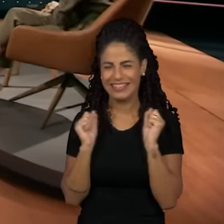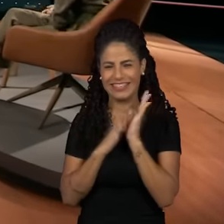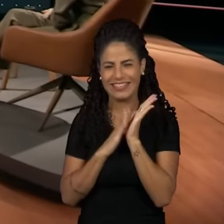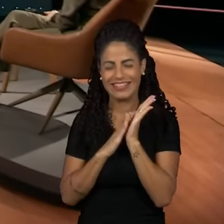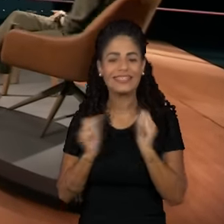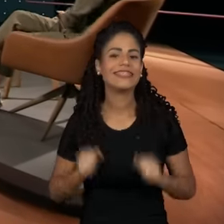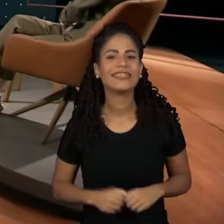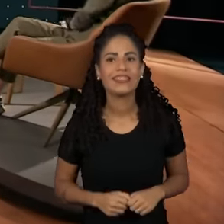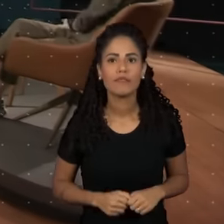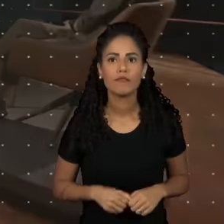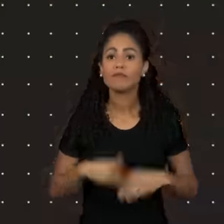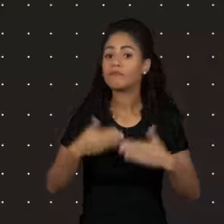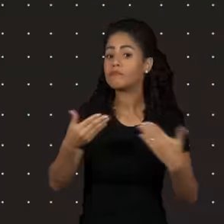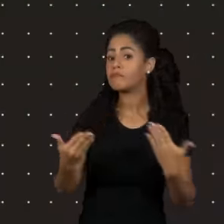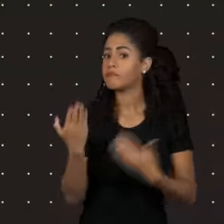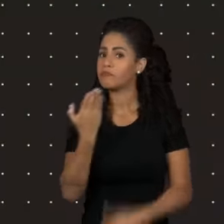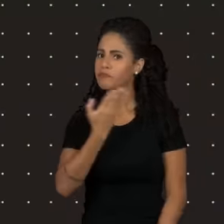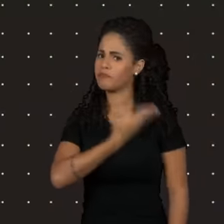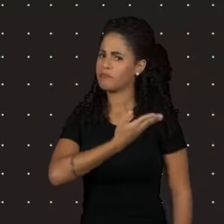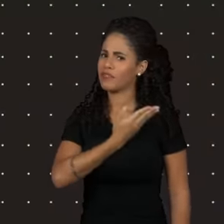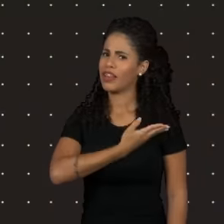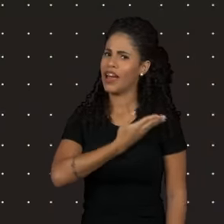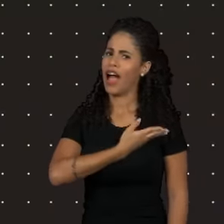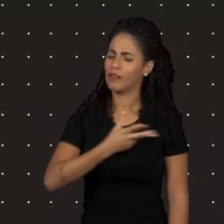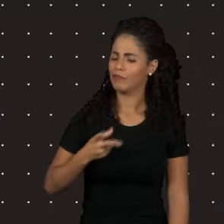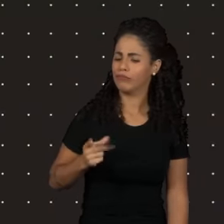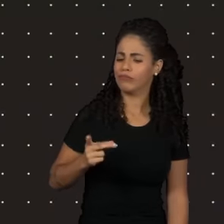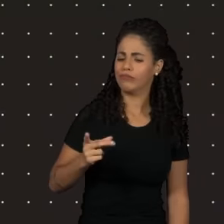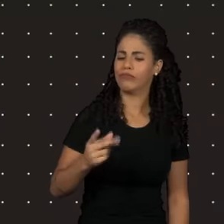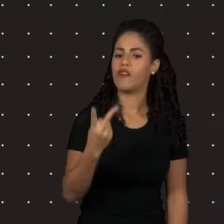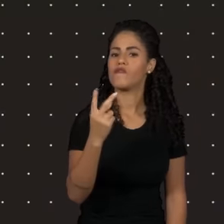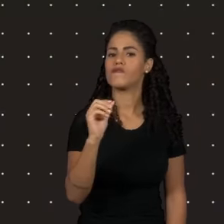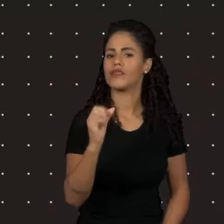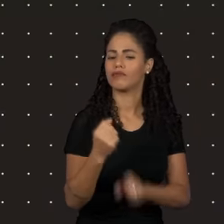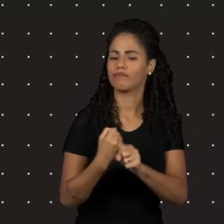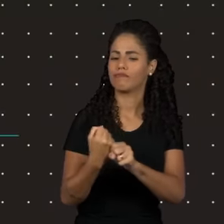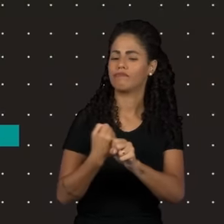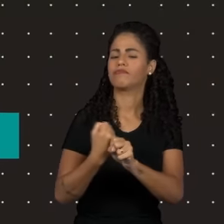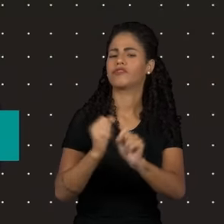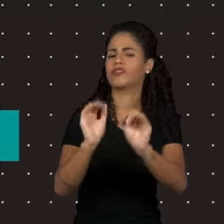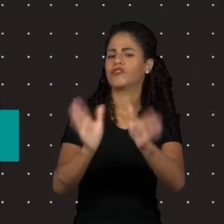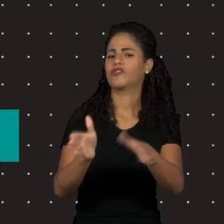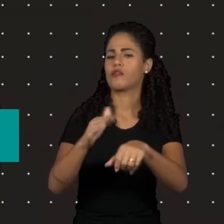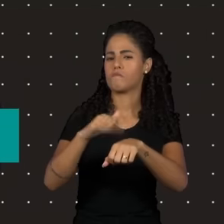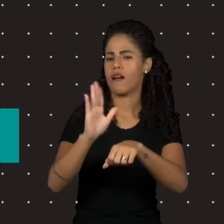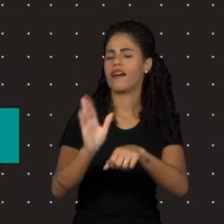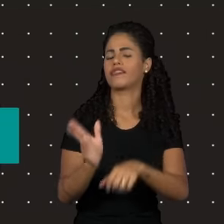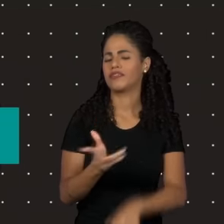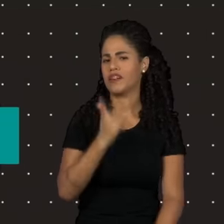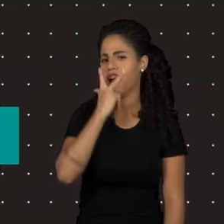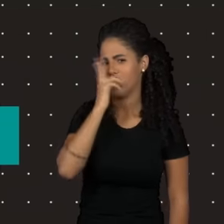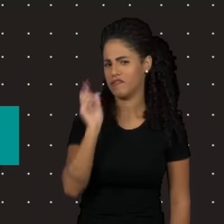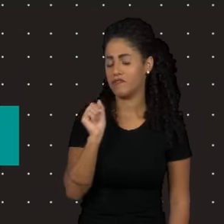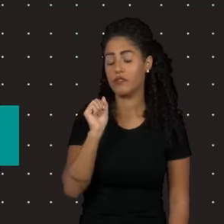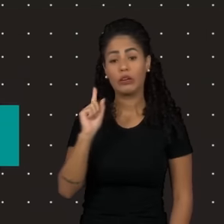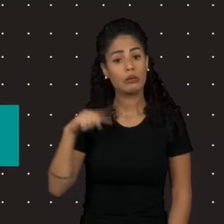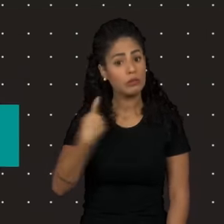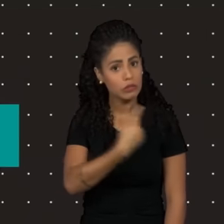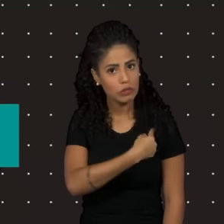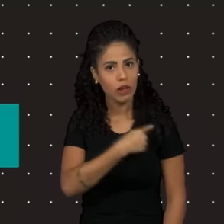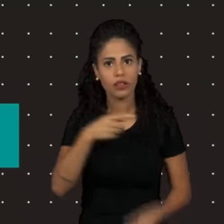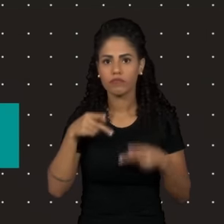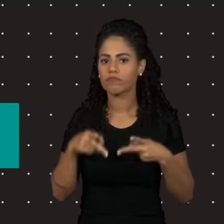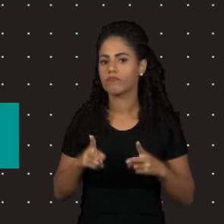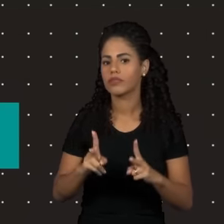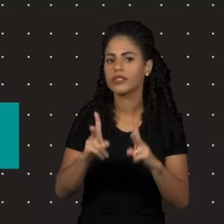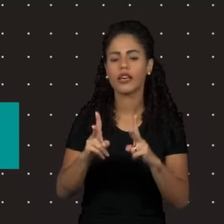Camila, essa nossa amizade de quase 20 anos, se não for mais, a gente sempre falou em se